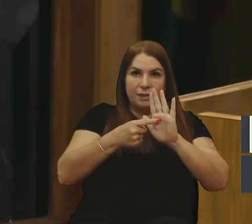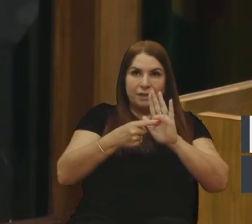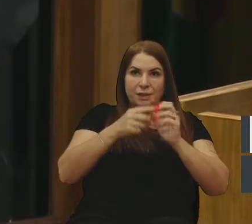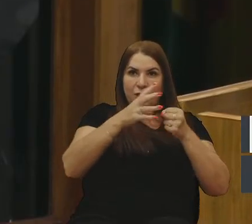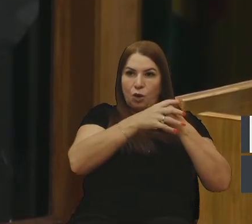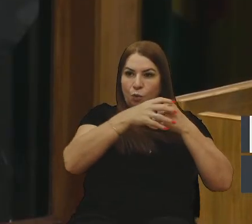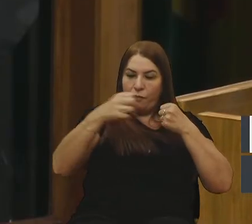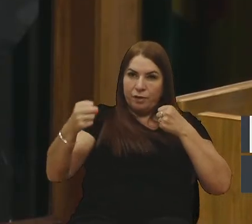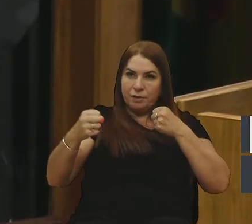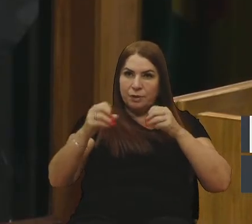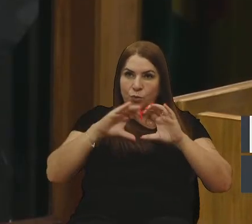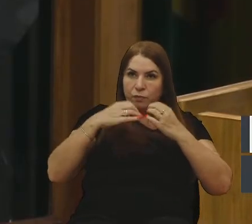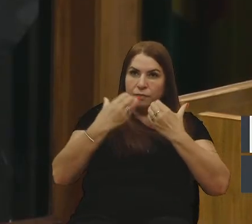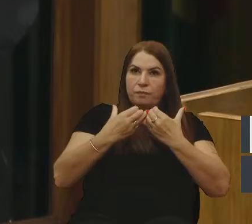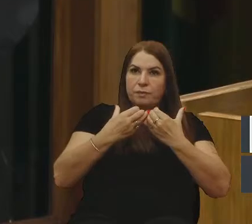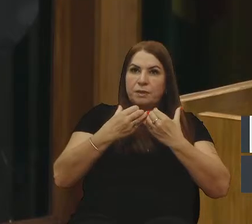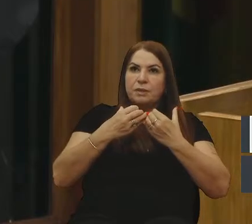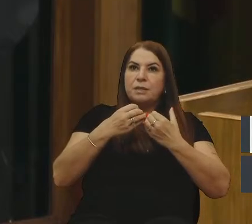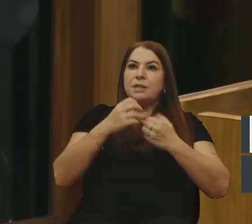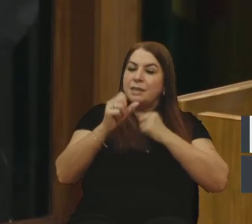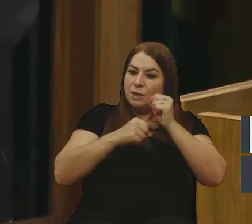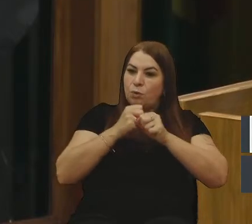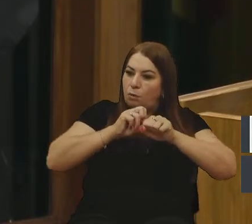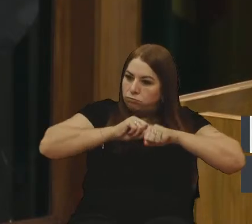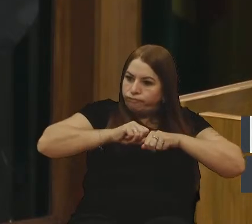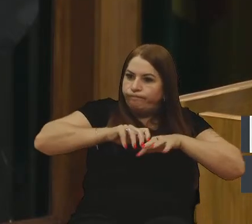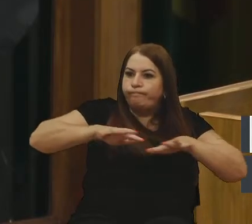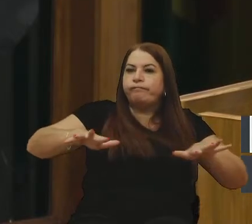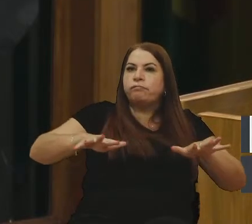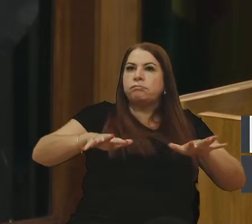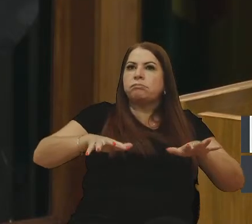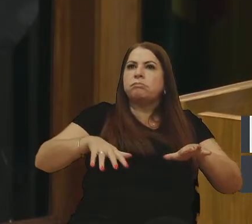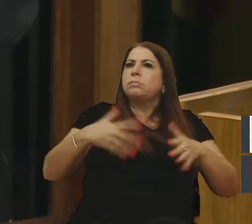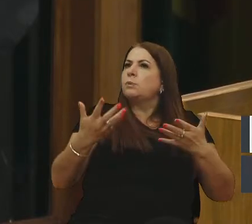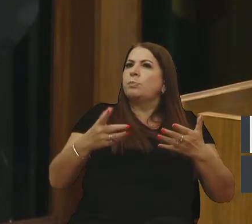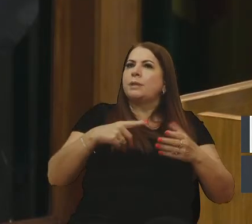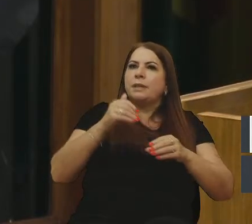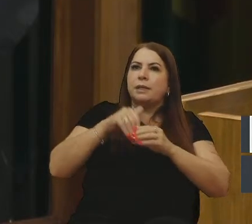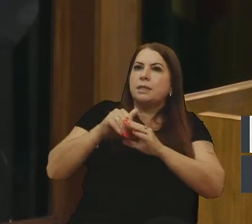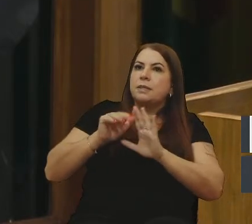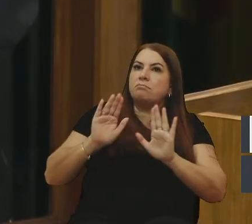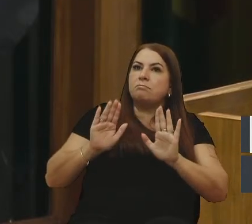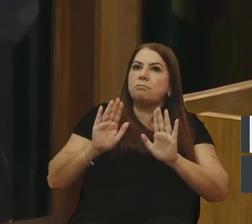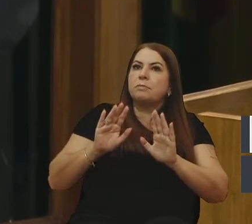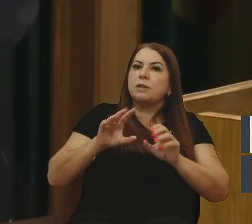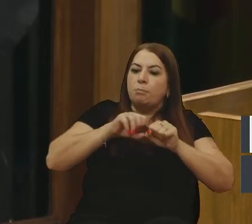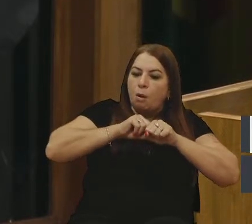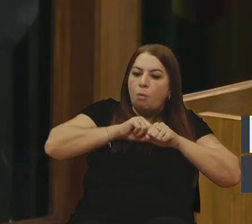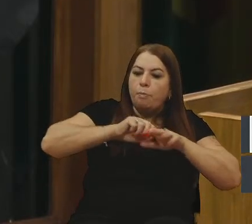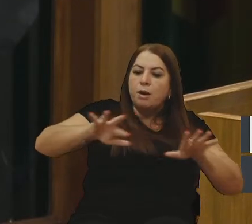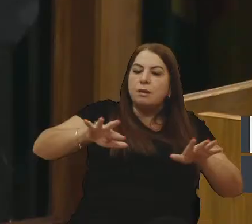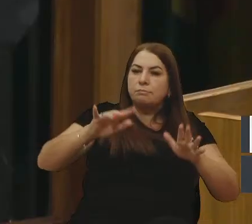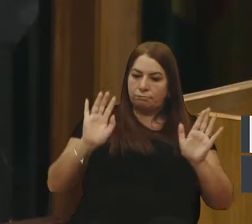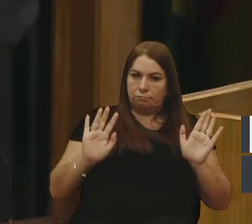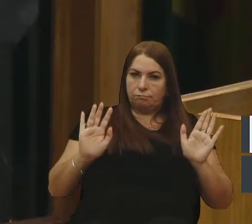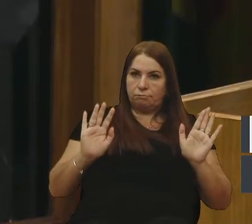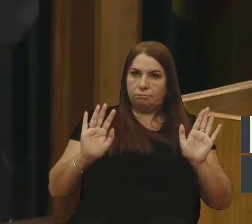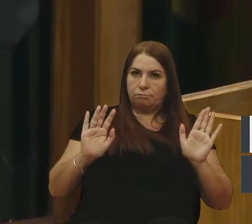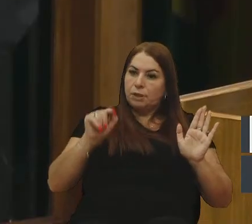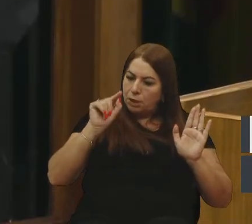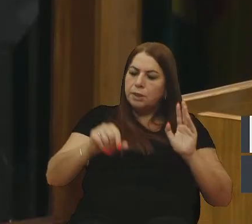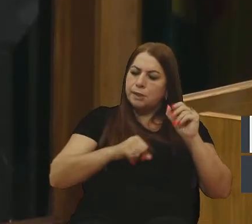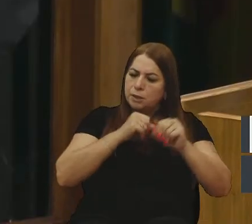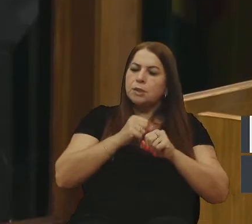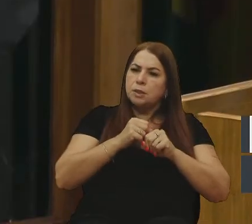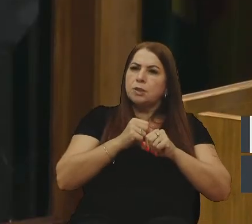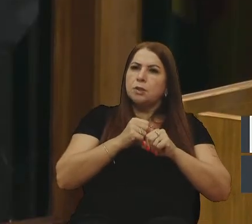convenção? Esse ano é o ano da multiplicação. Alex, mas tem eleição, mas tem... Multiplicação. Esse ano